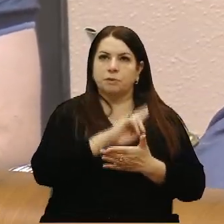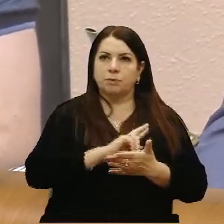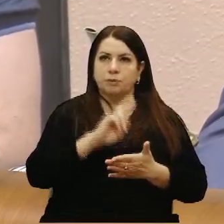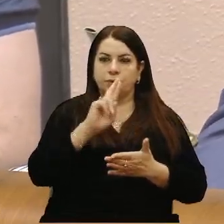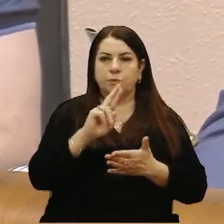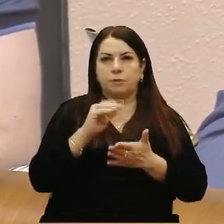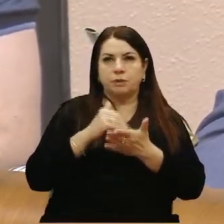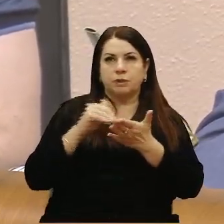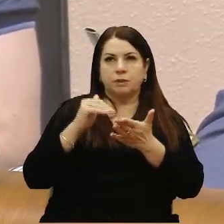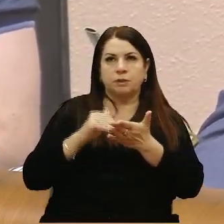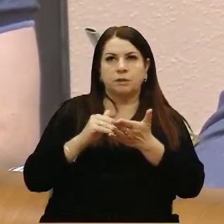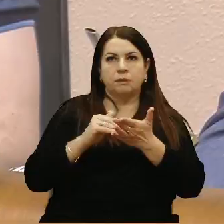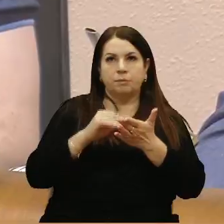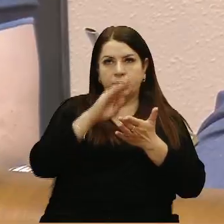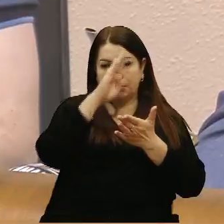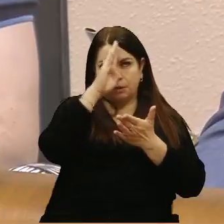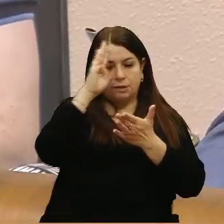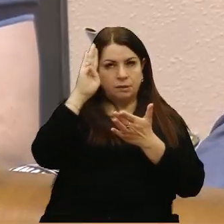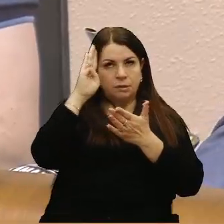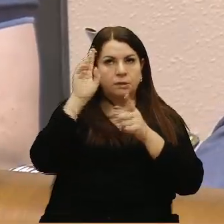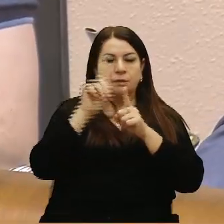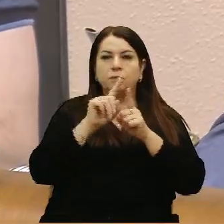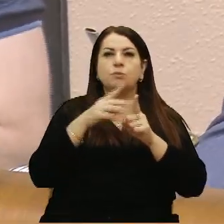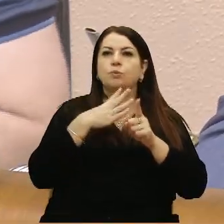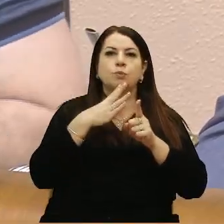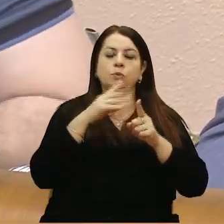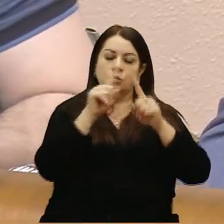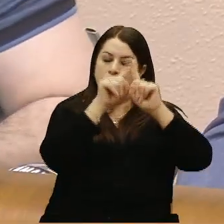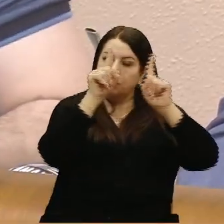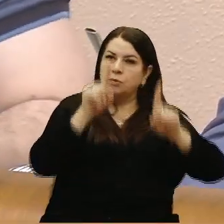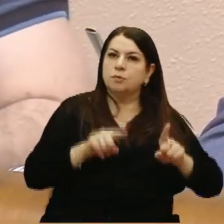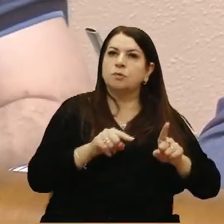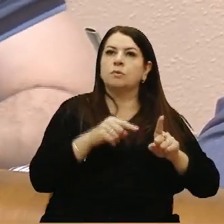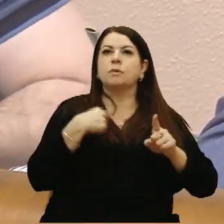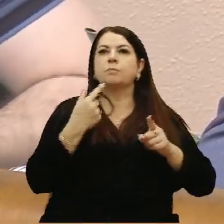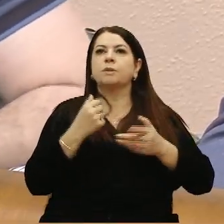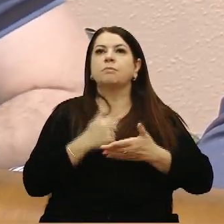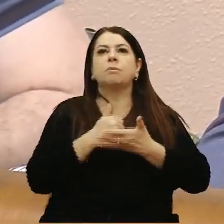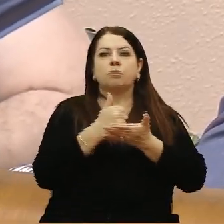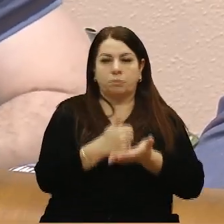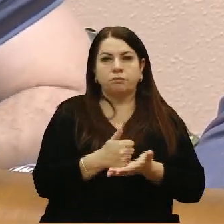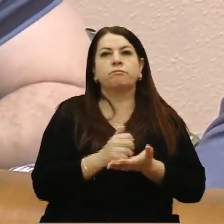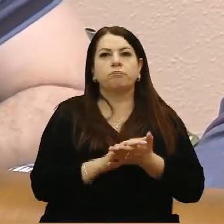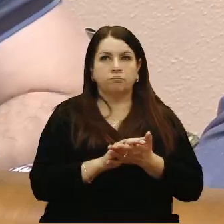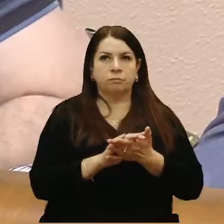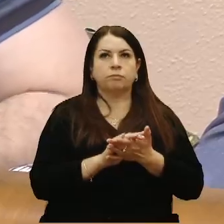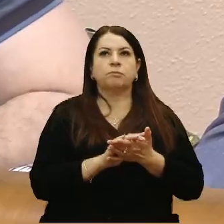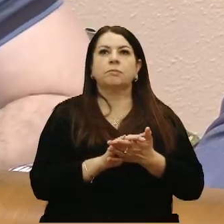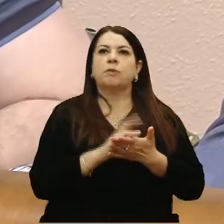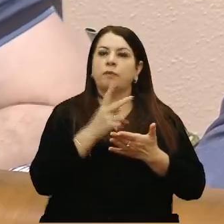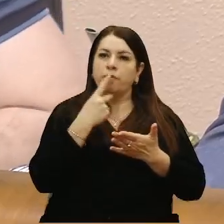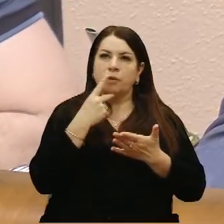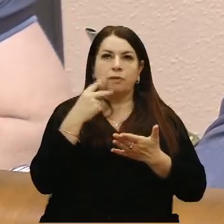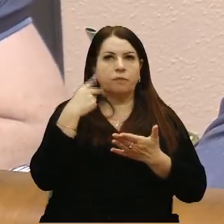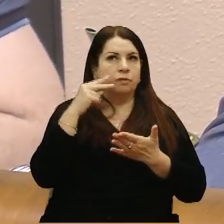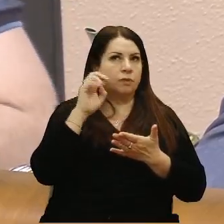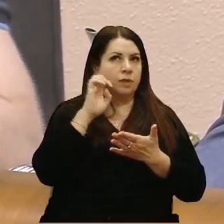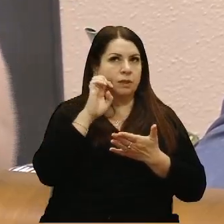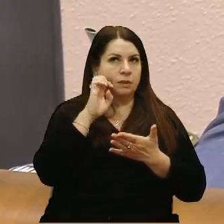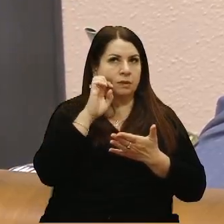secretário Bressan. Não conheço o servidor, mas falar da nossa solidariedade e, como bem disse a vereadora